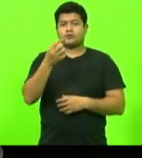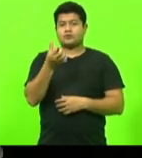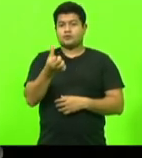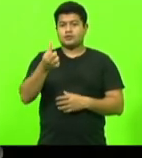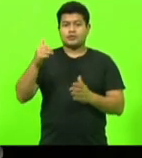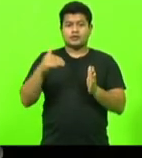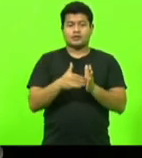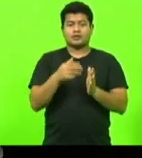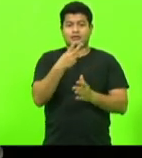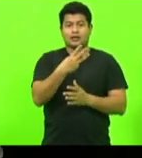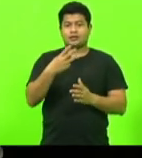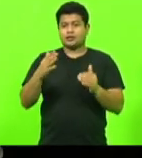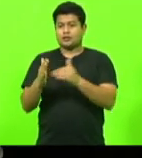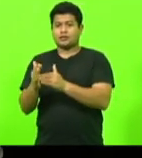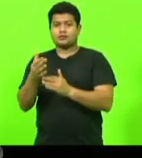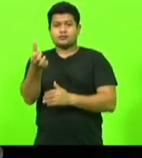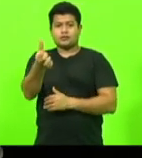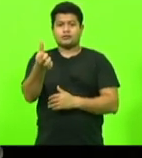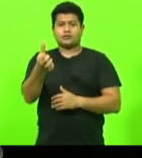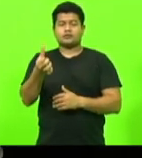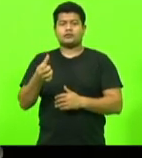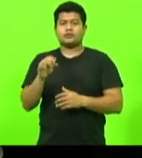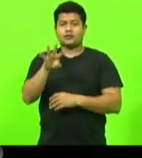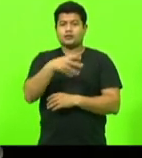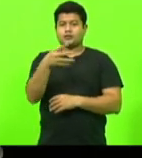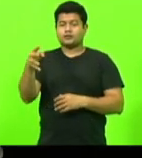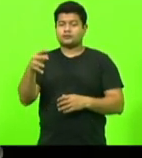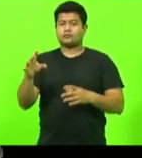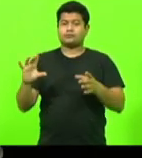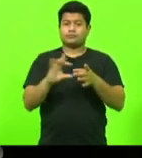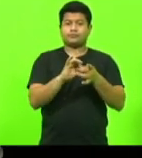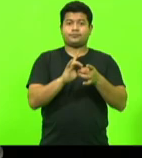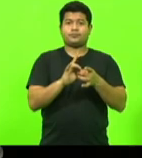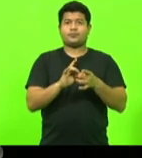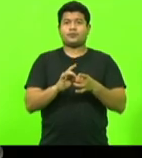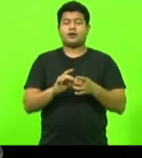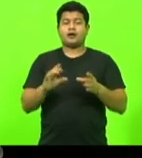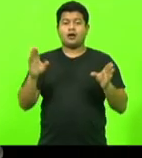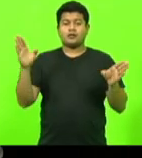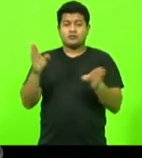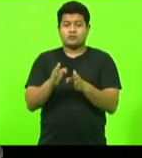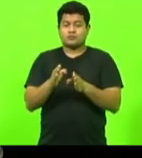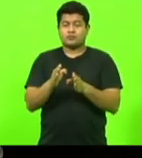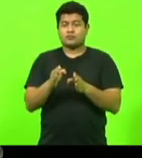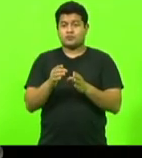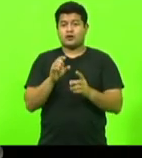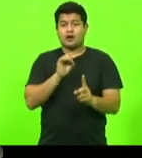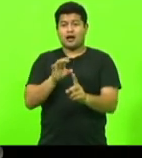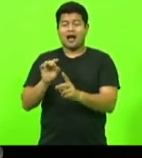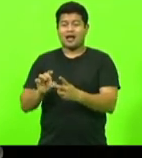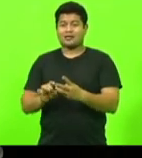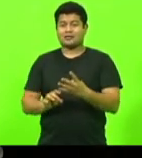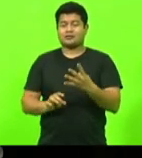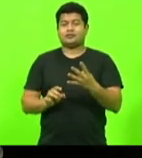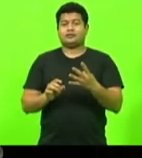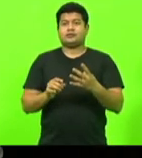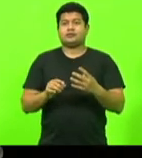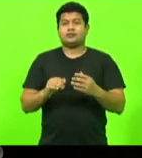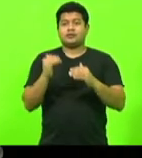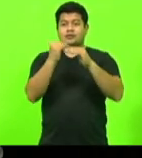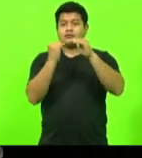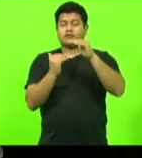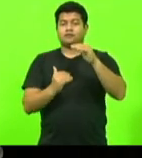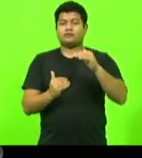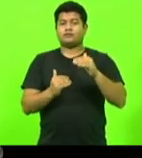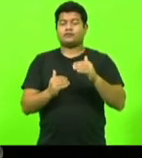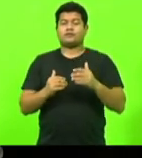das promoções por capacitação, devido à compactação em cada um dos níveis da categoria dos